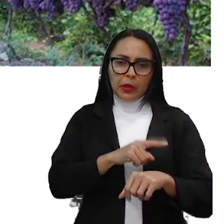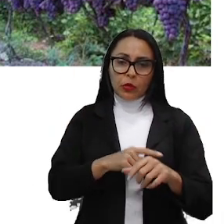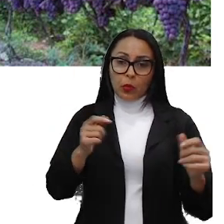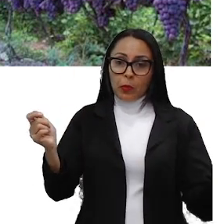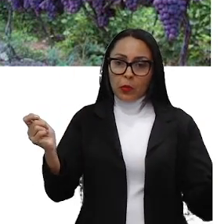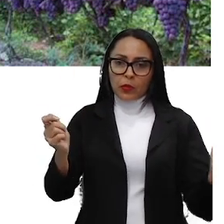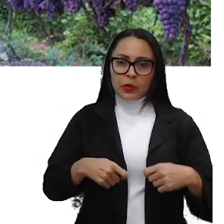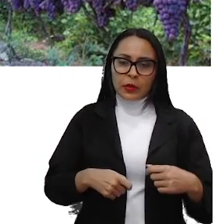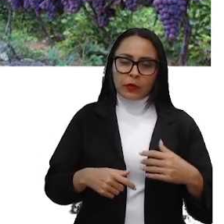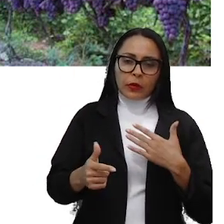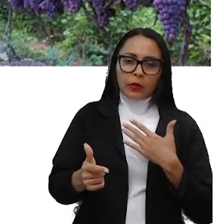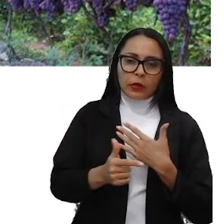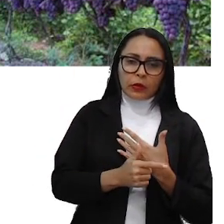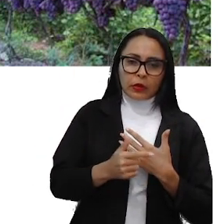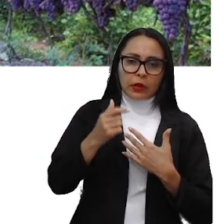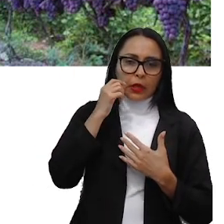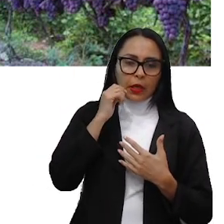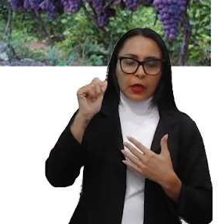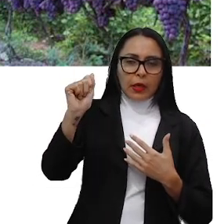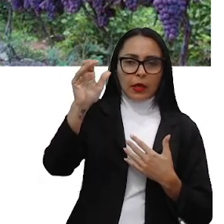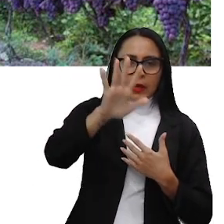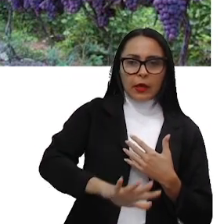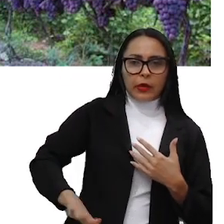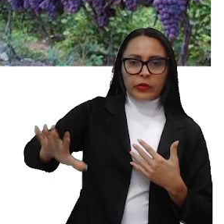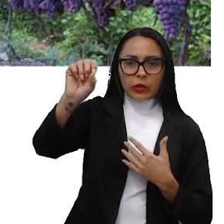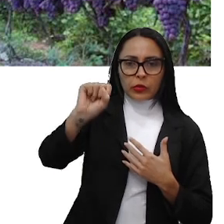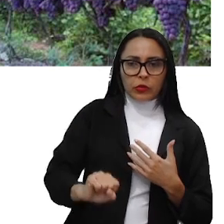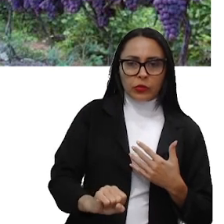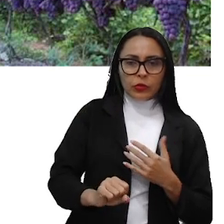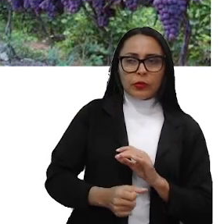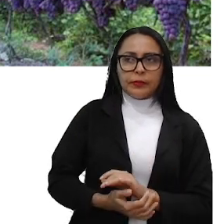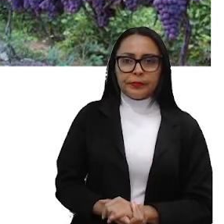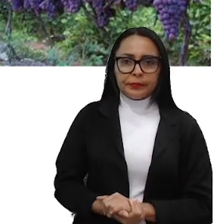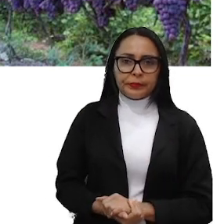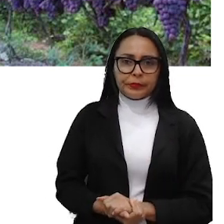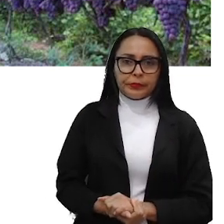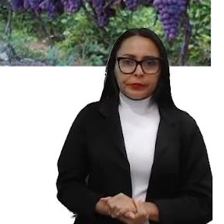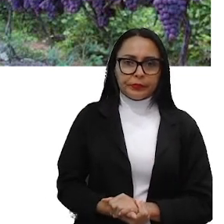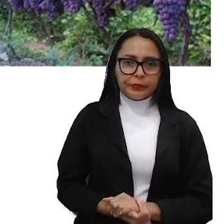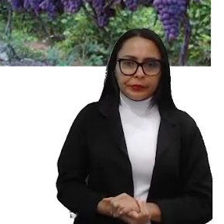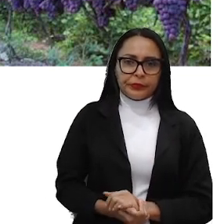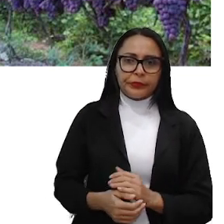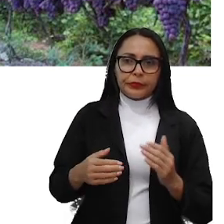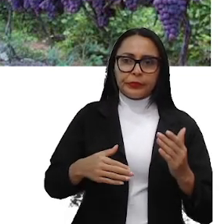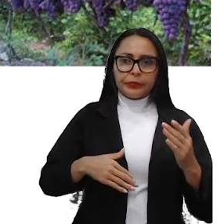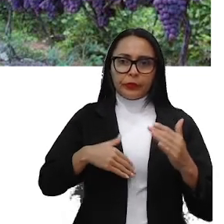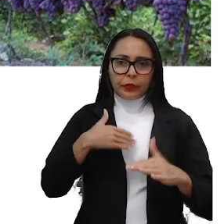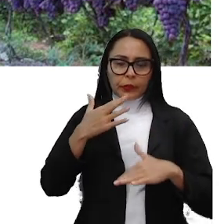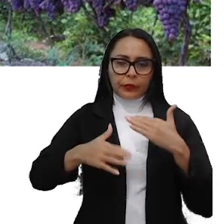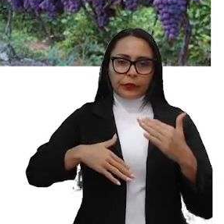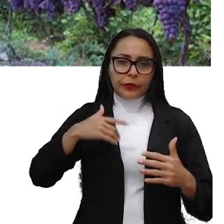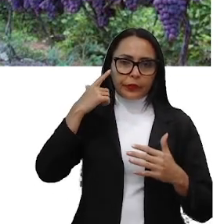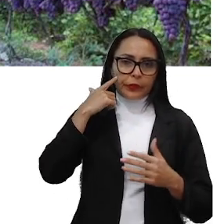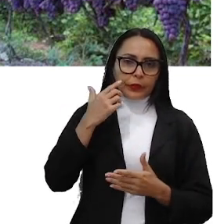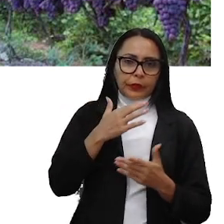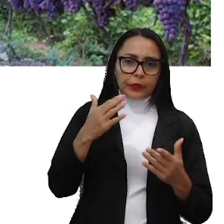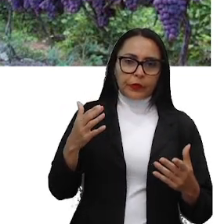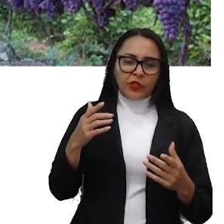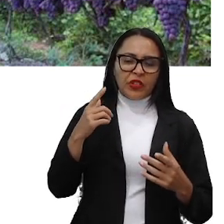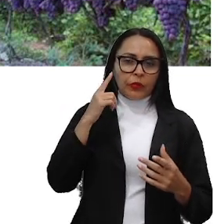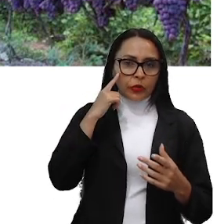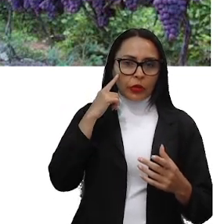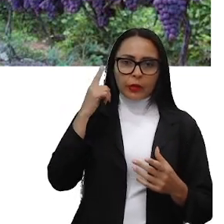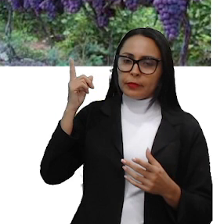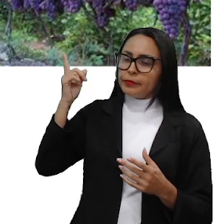possível em função da conquista do mercado da África do Sul. A produção do Vale do São Francisco se destaca da